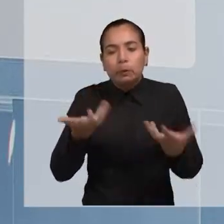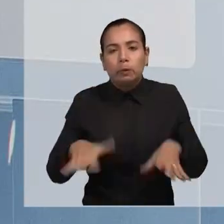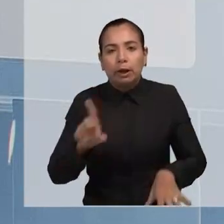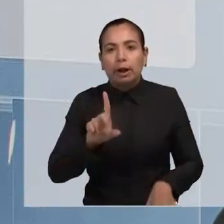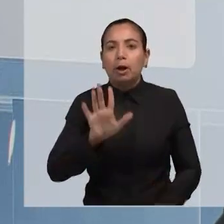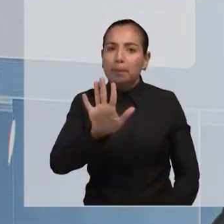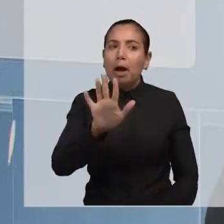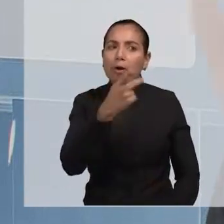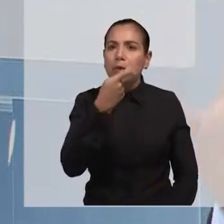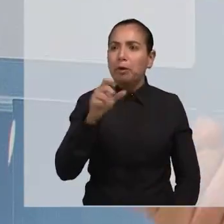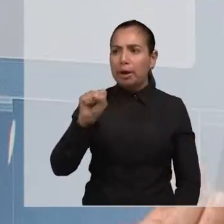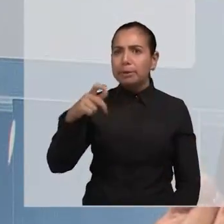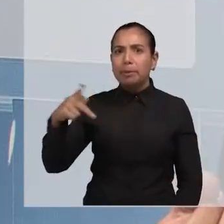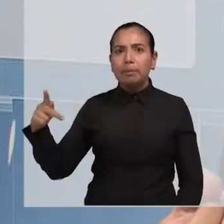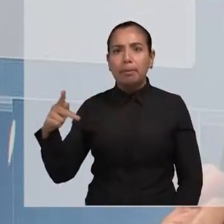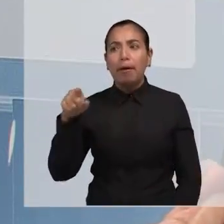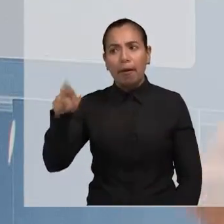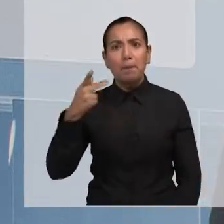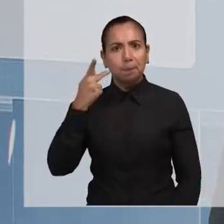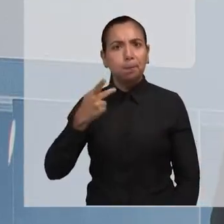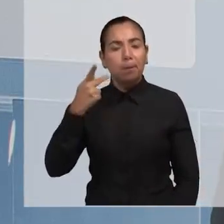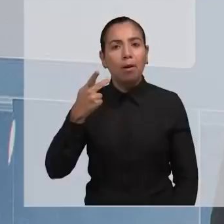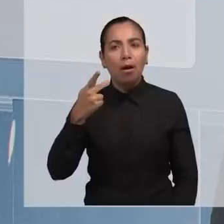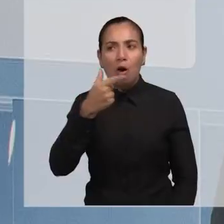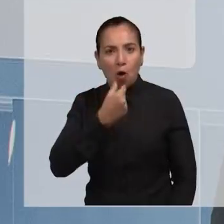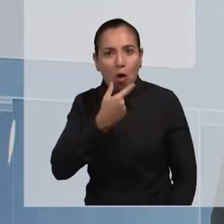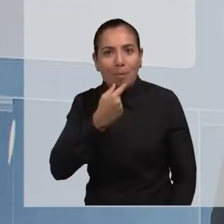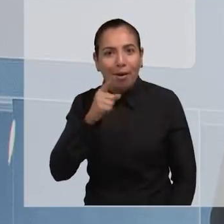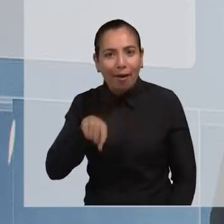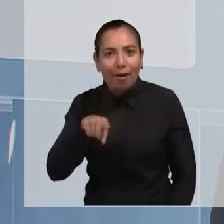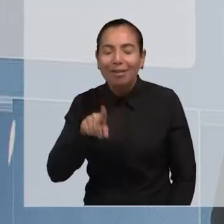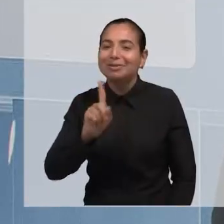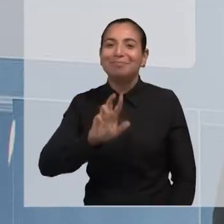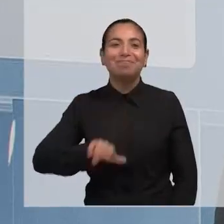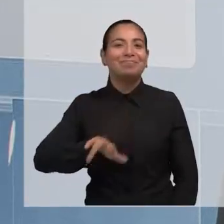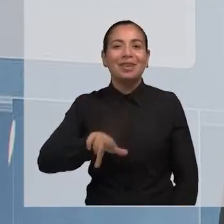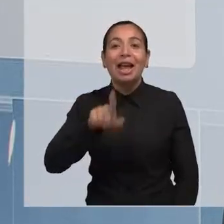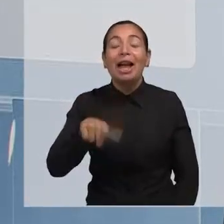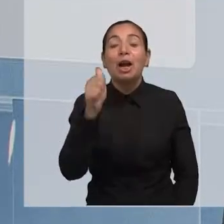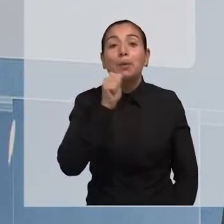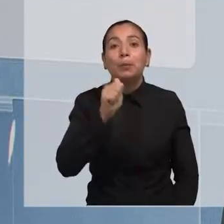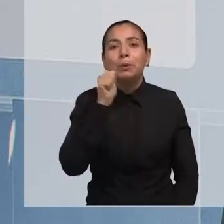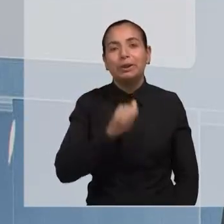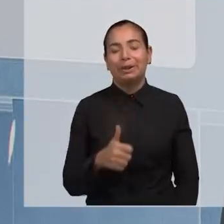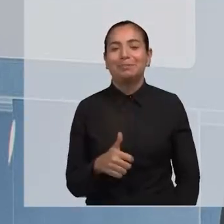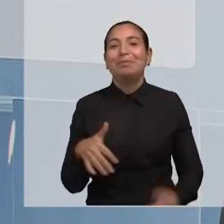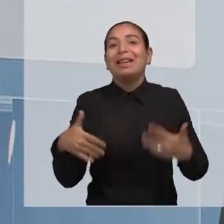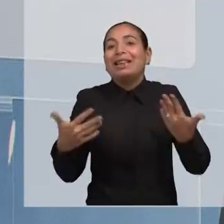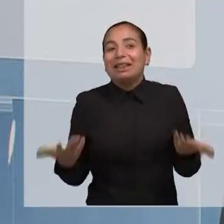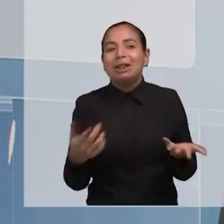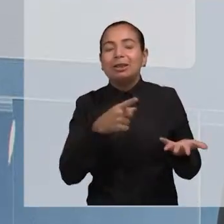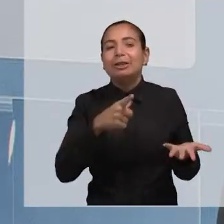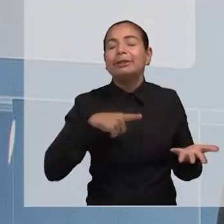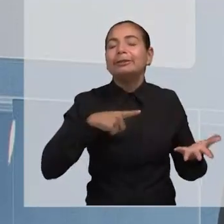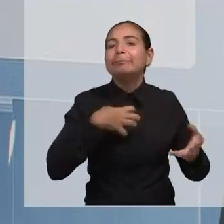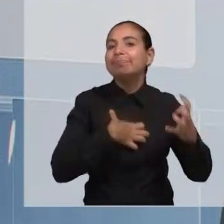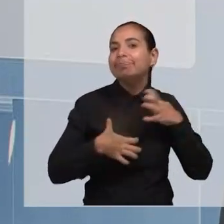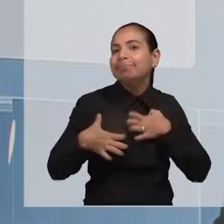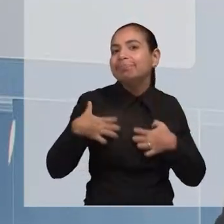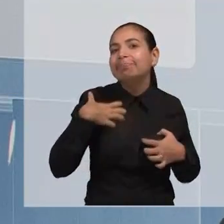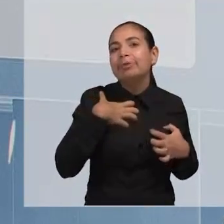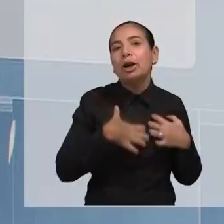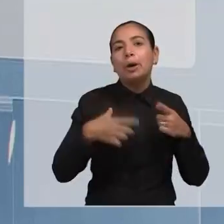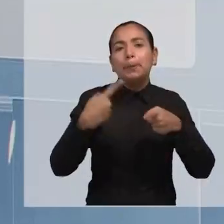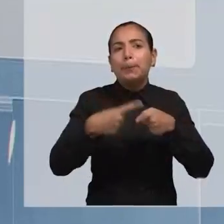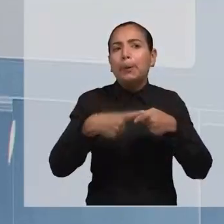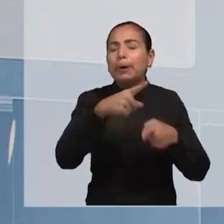promotor, pior, era uma promotora. Ele não sabia. Só que ele estava injuriado, e ele tinha razão, porque ele não